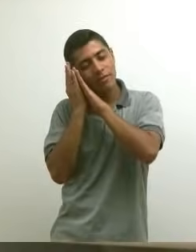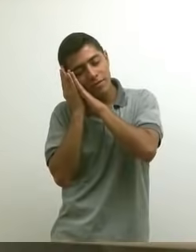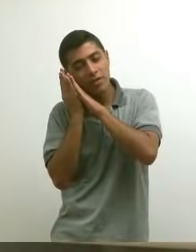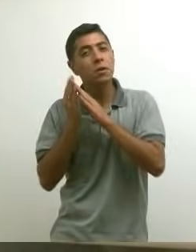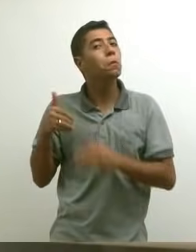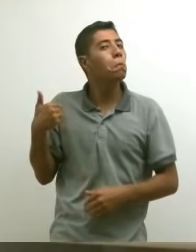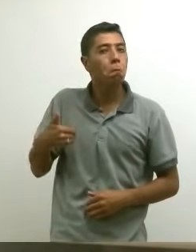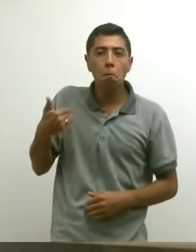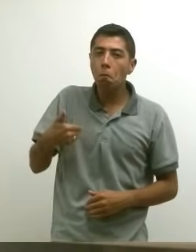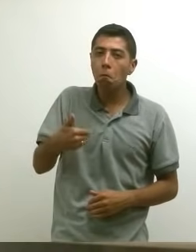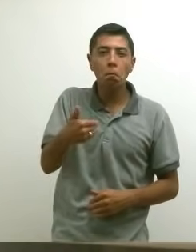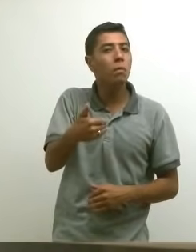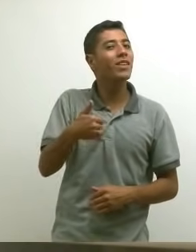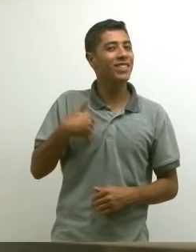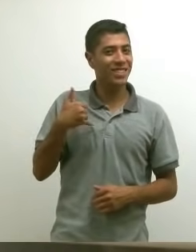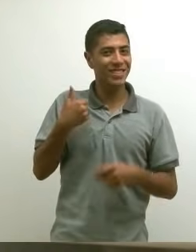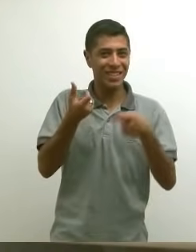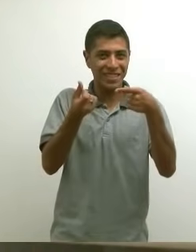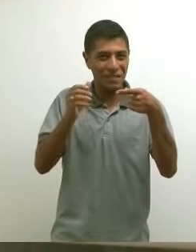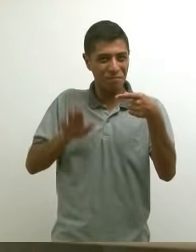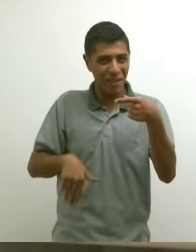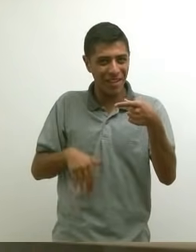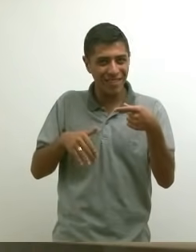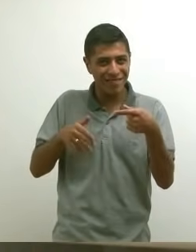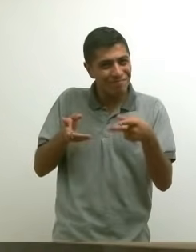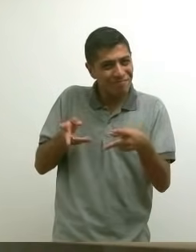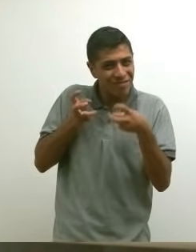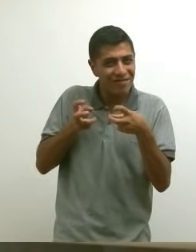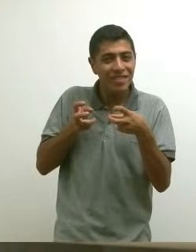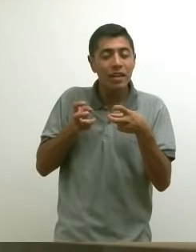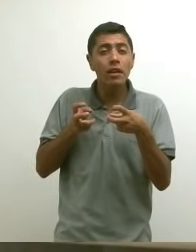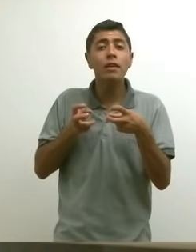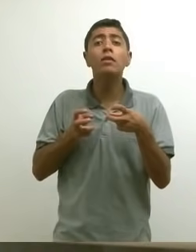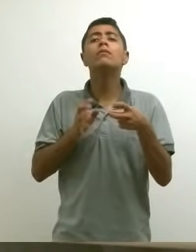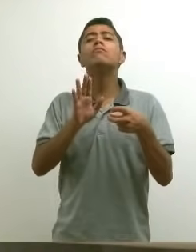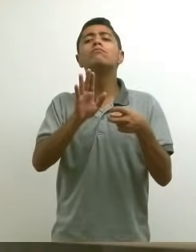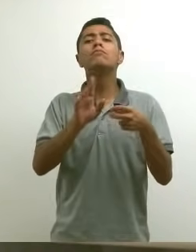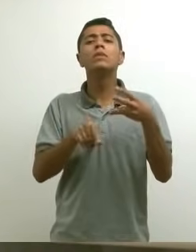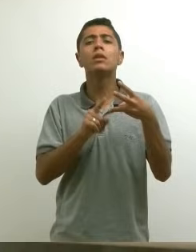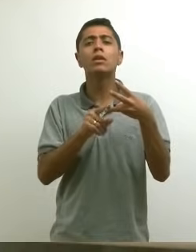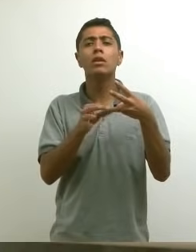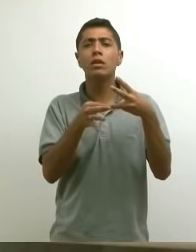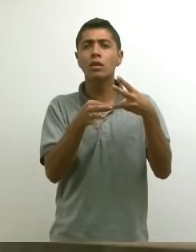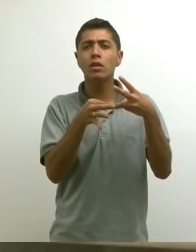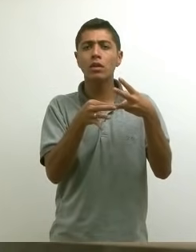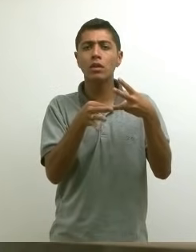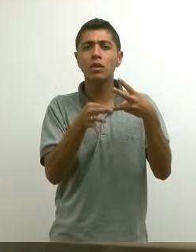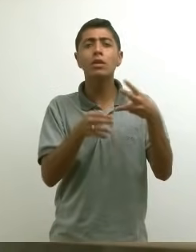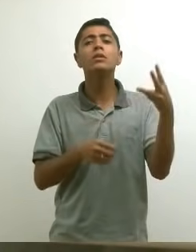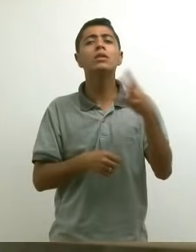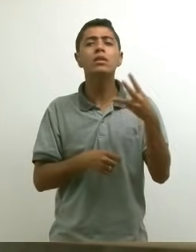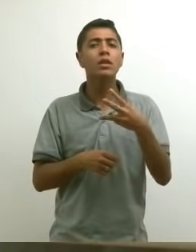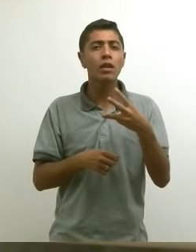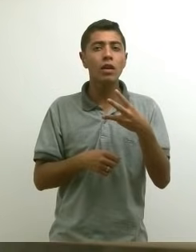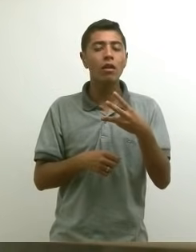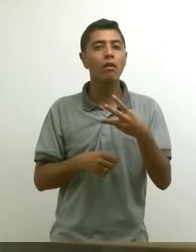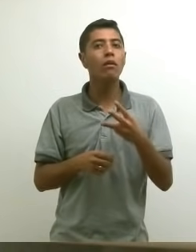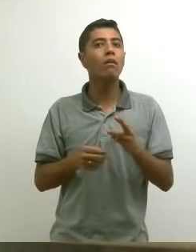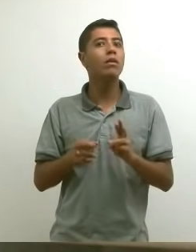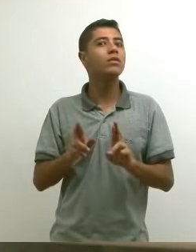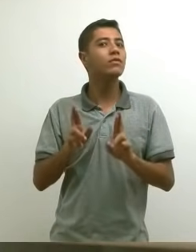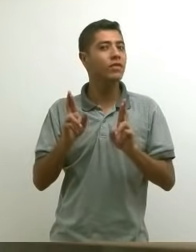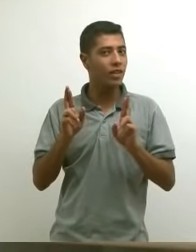adolescência acontece de novo um paradoxo que enquanto tá na tua crescendo os membros